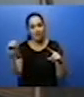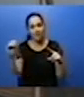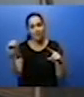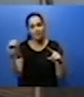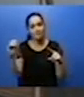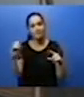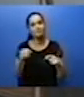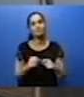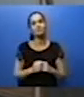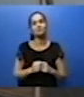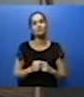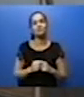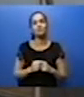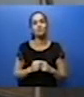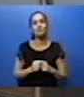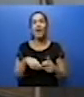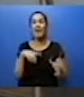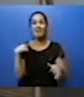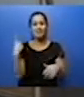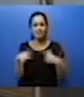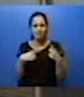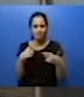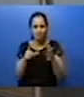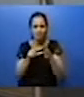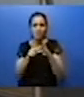ter um mês inominável para as duas depois